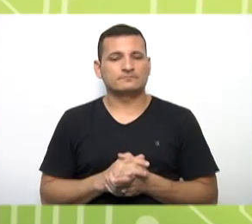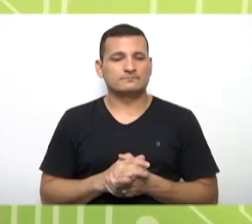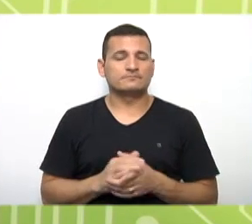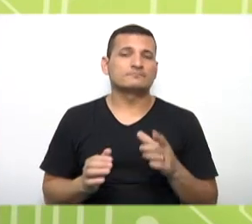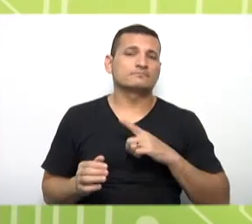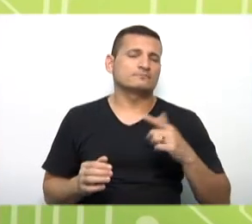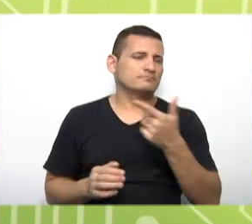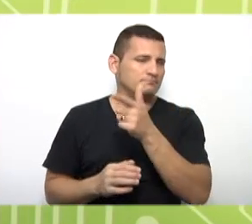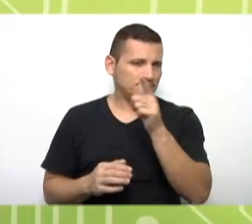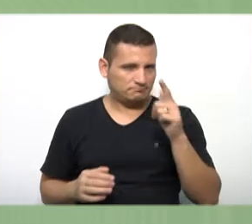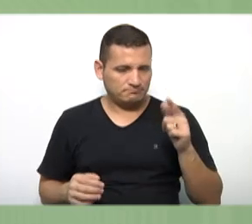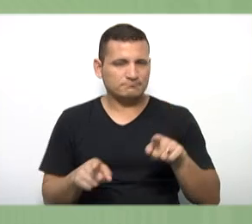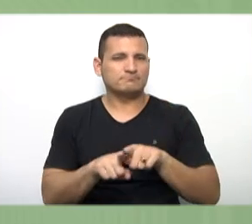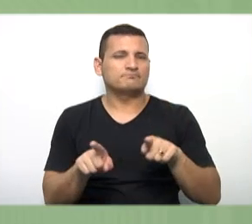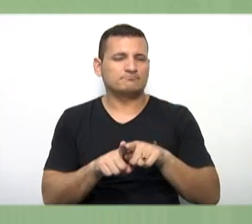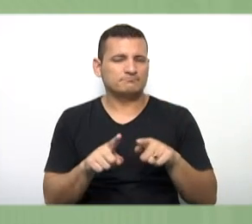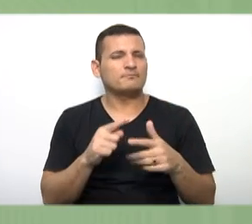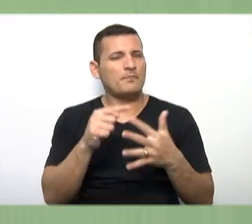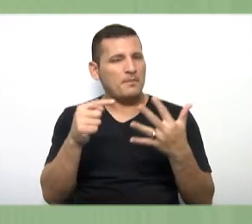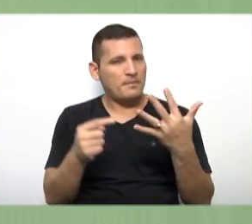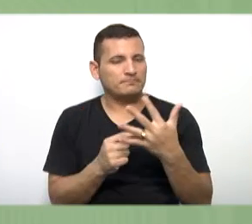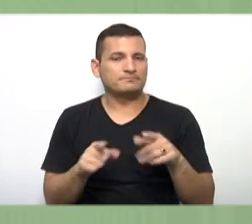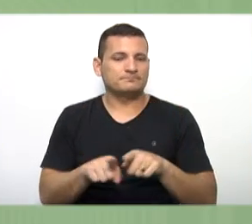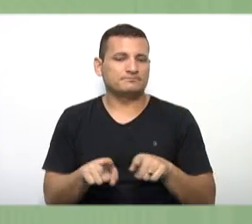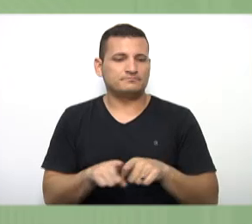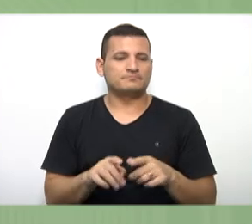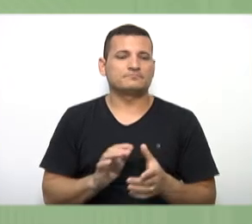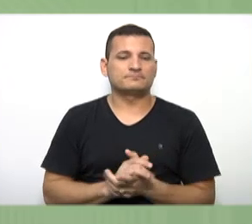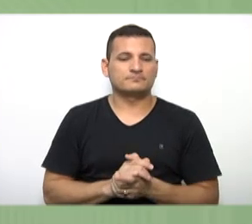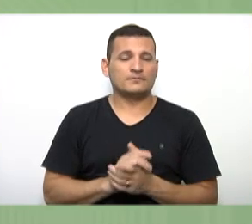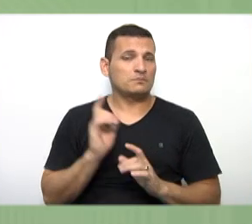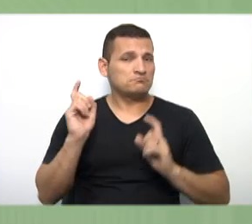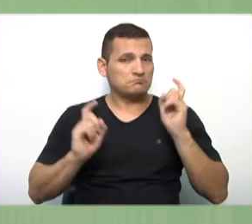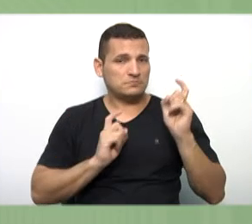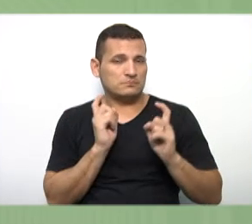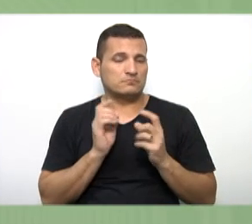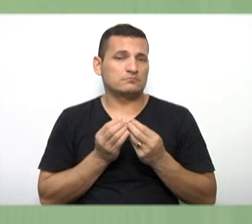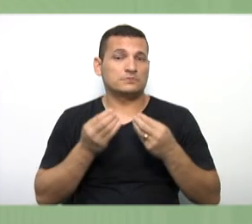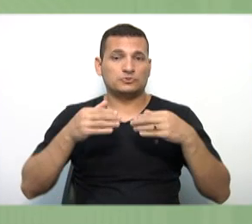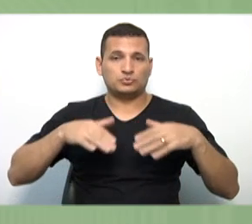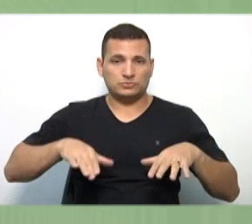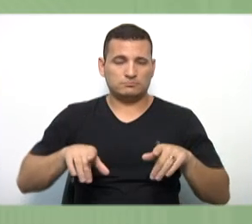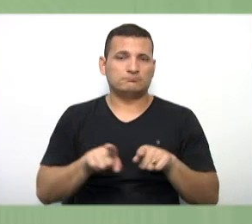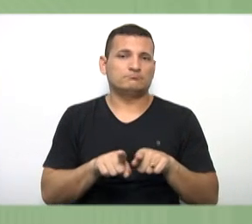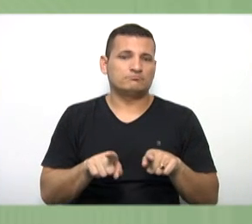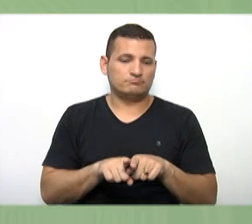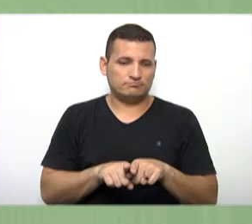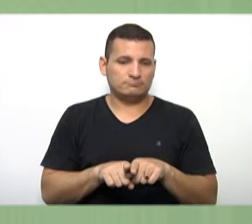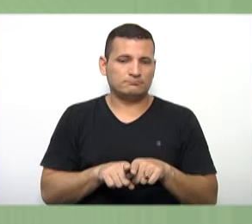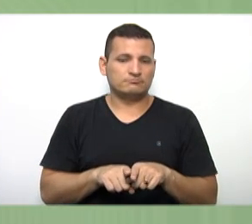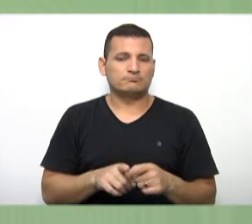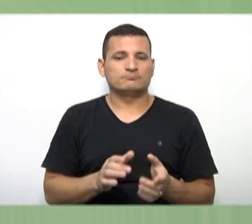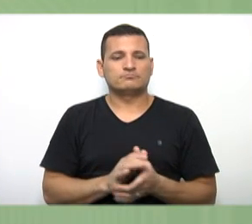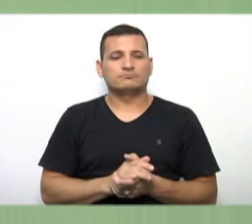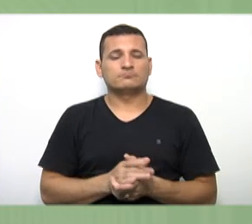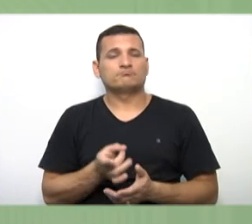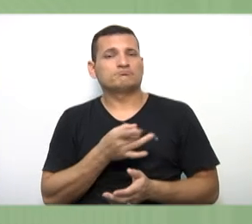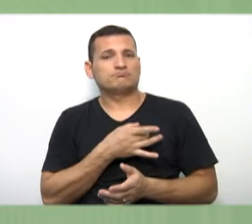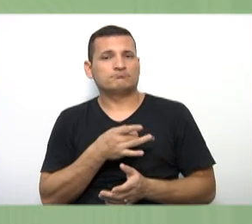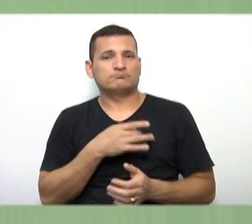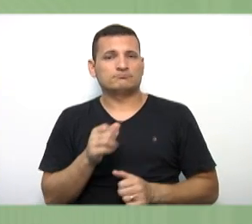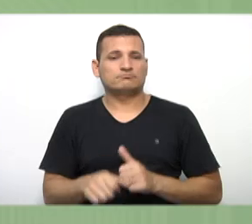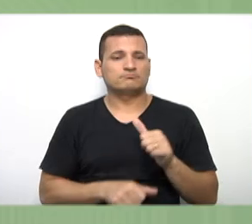outros fatores também. Outro fator, preocupação com prejuízo pessoal. Medo de